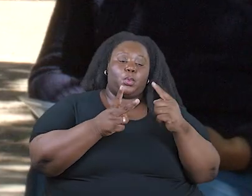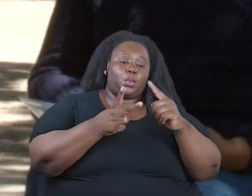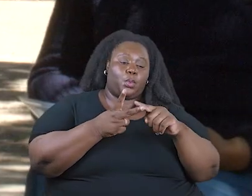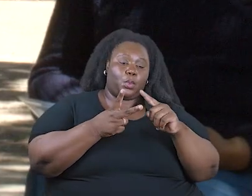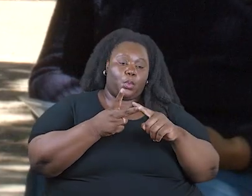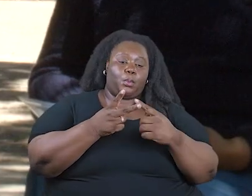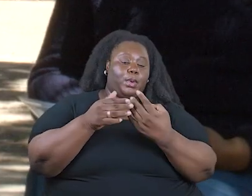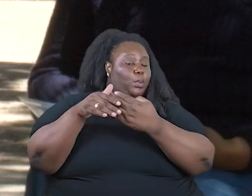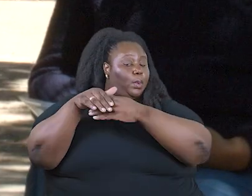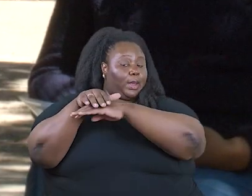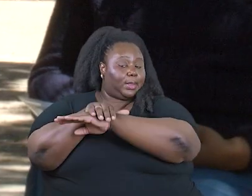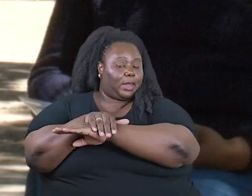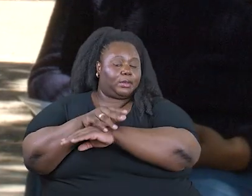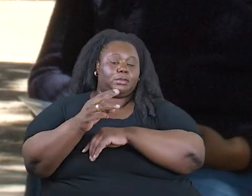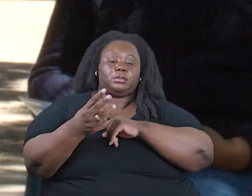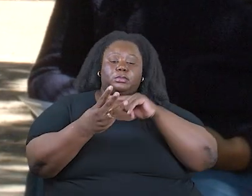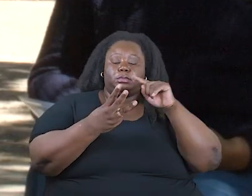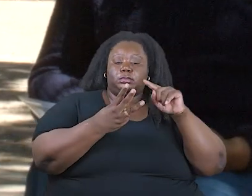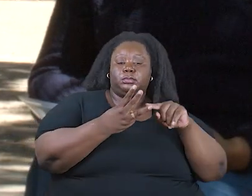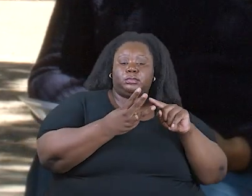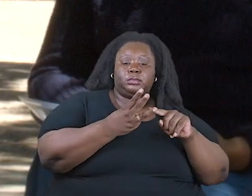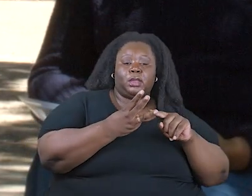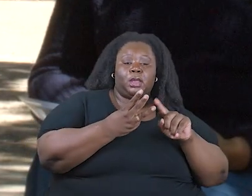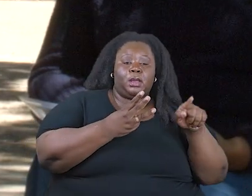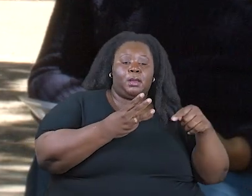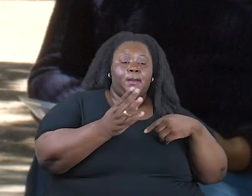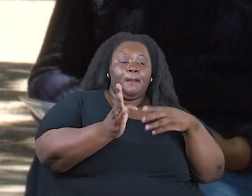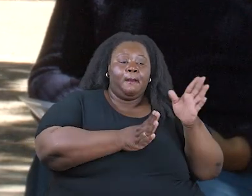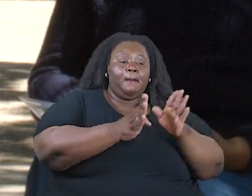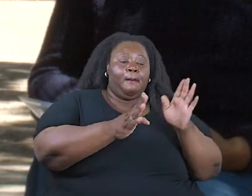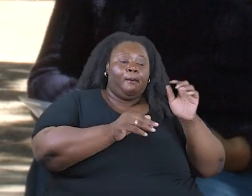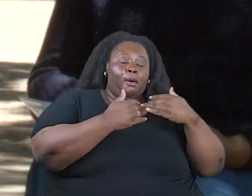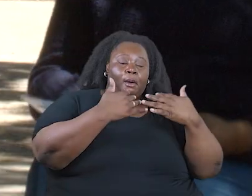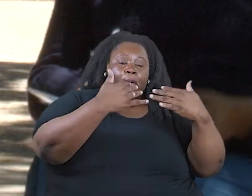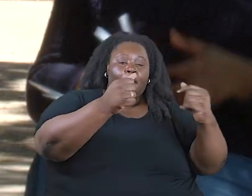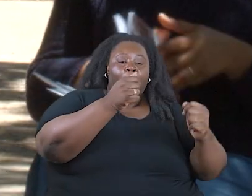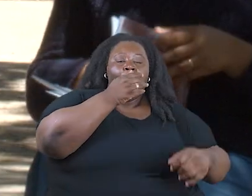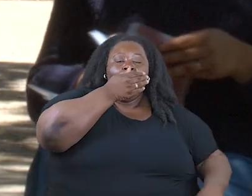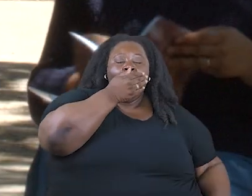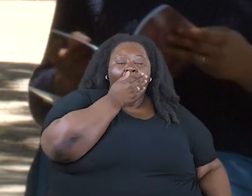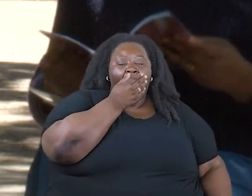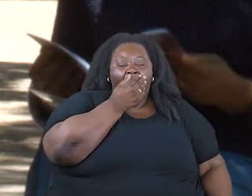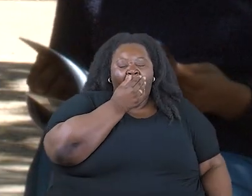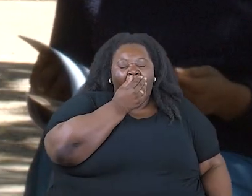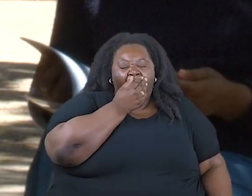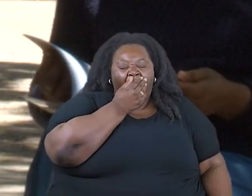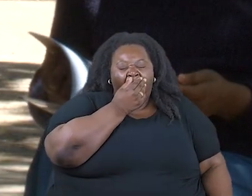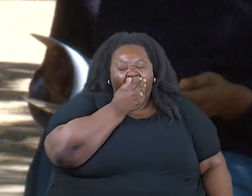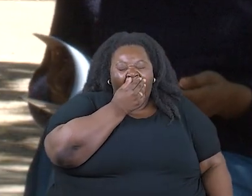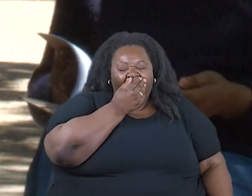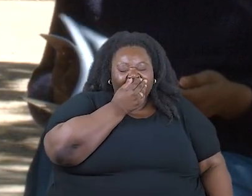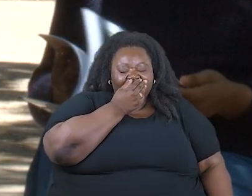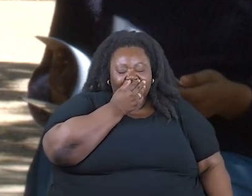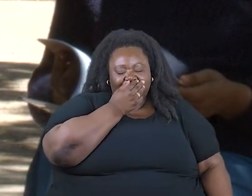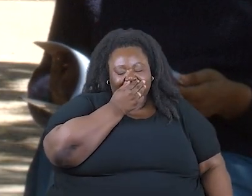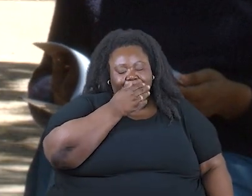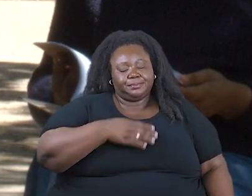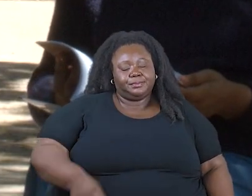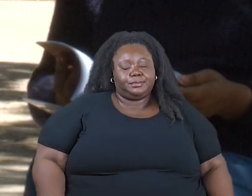reserva técnica e uma cópia para acesso do público. Então, se eu